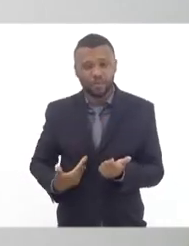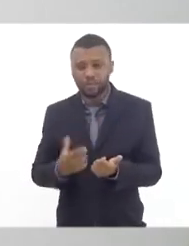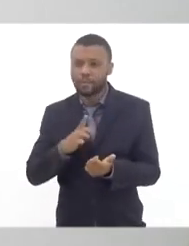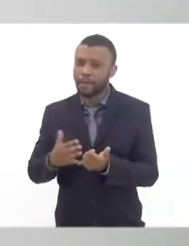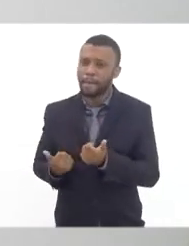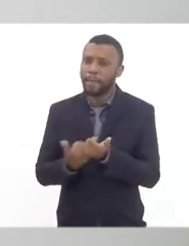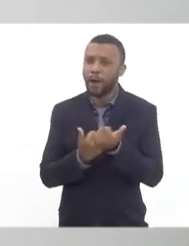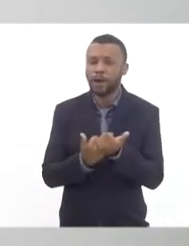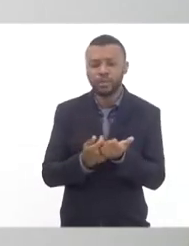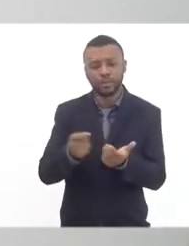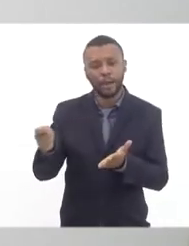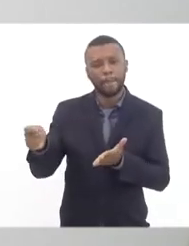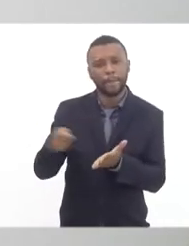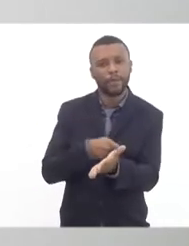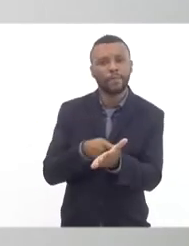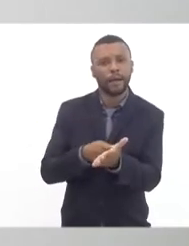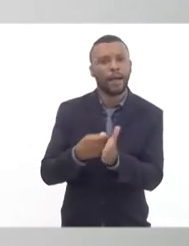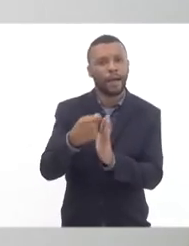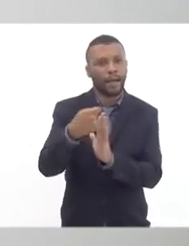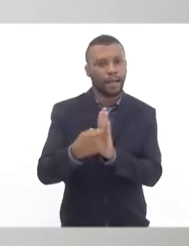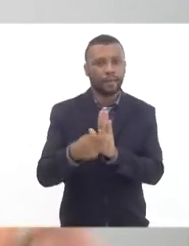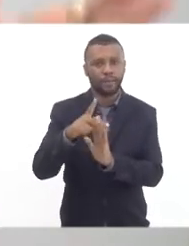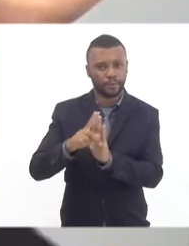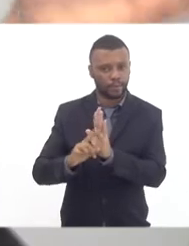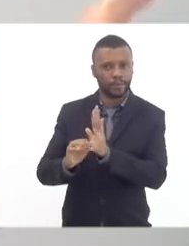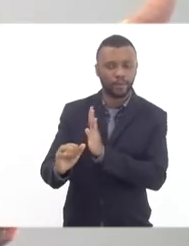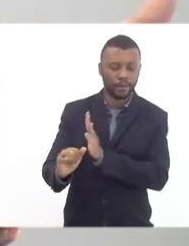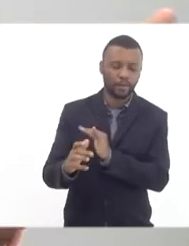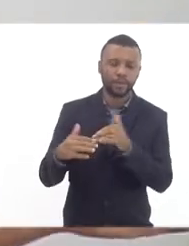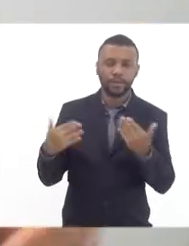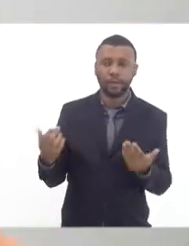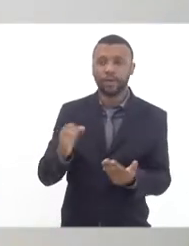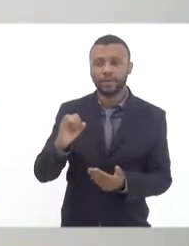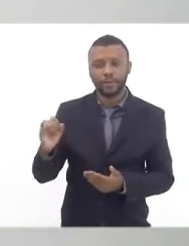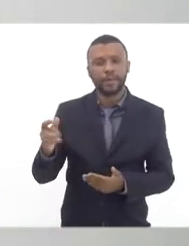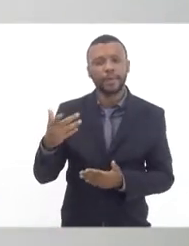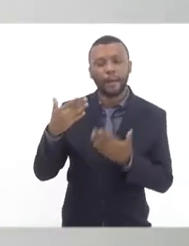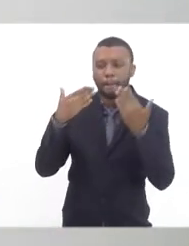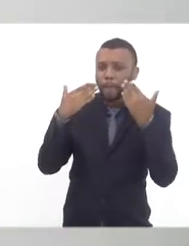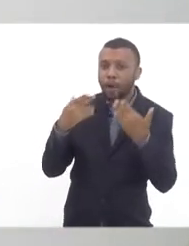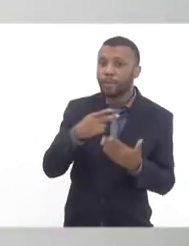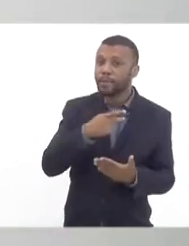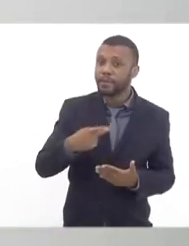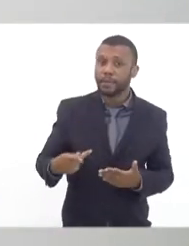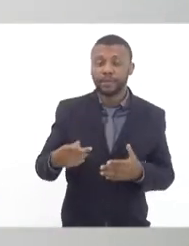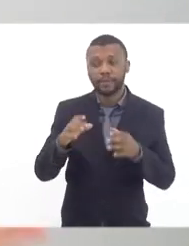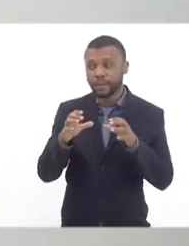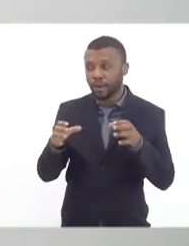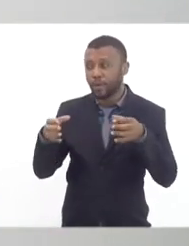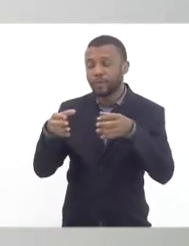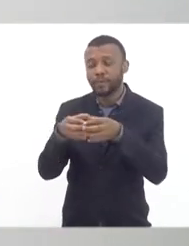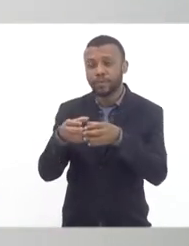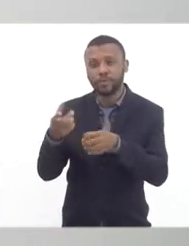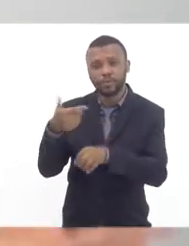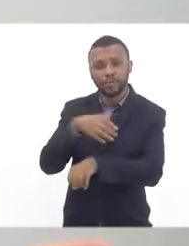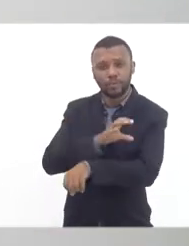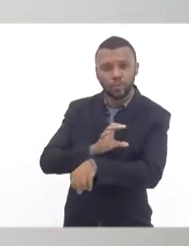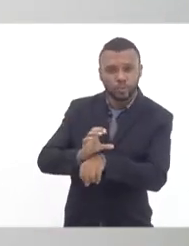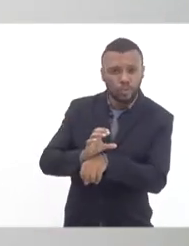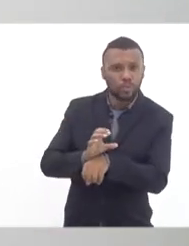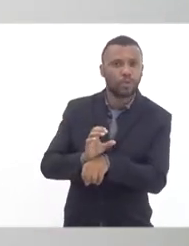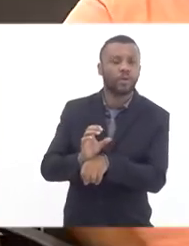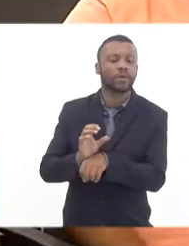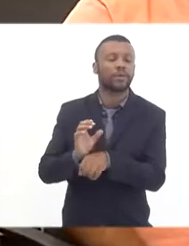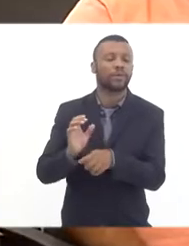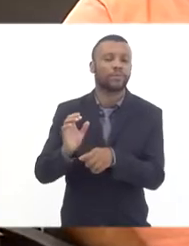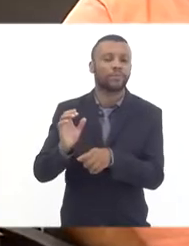sanção dessa matéria. Então, deputado, se você traz aqui o presidente da Comissão de Cultura, deputado Eliomar Coelho, do PSOL,